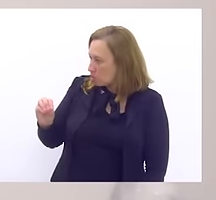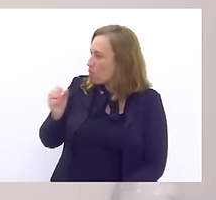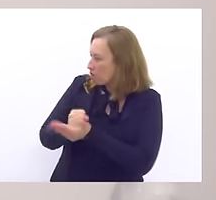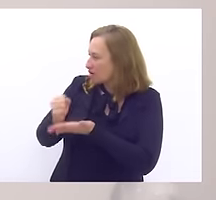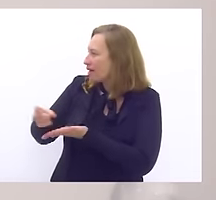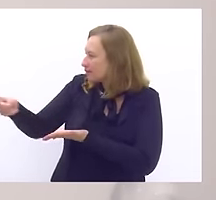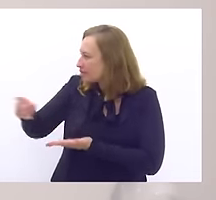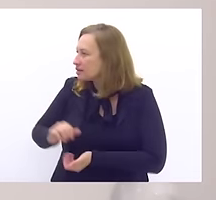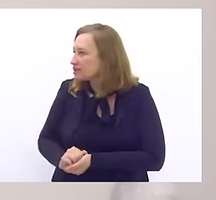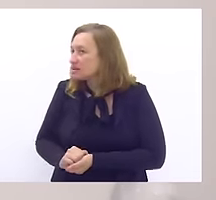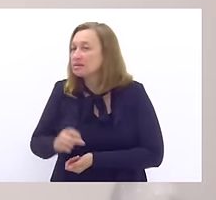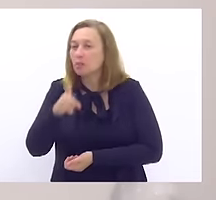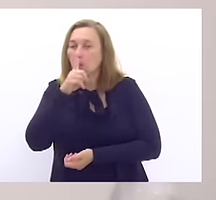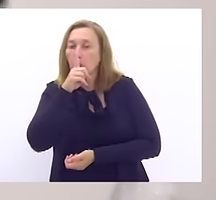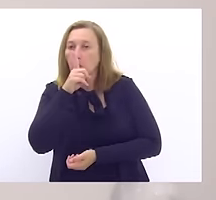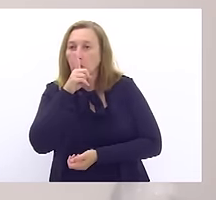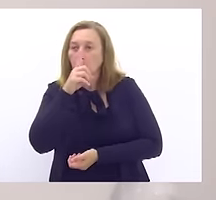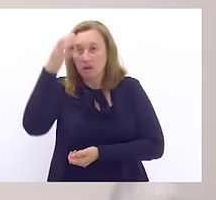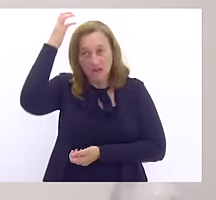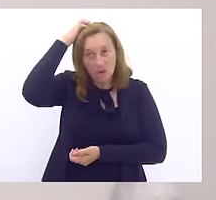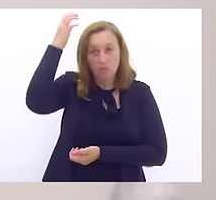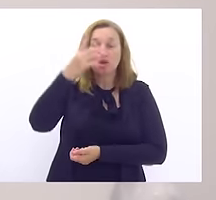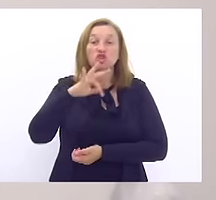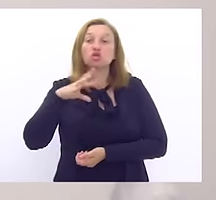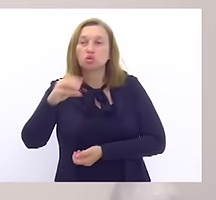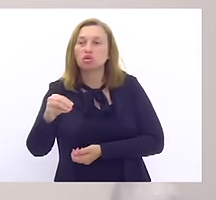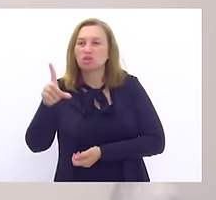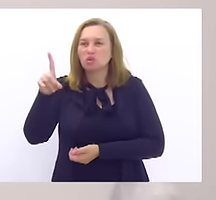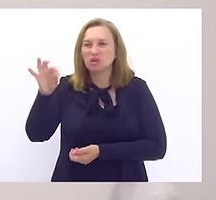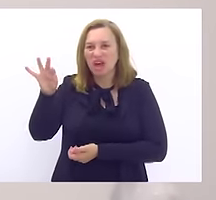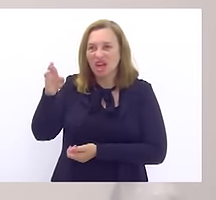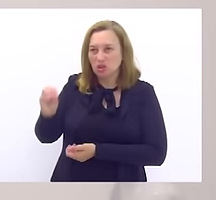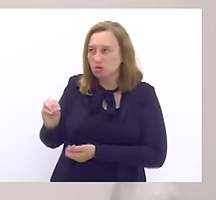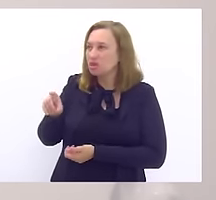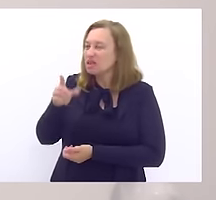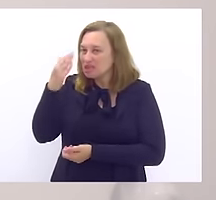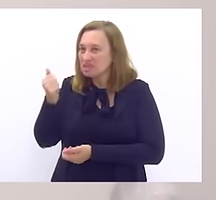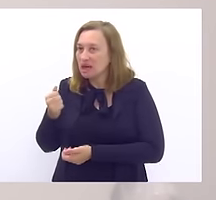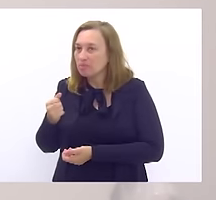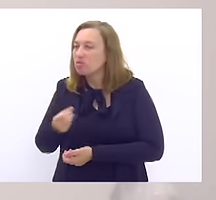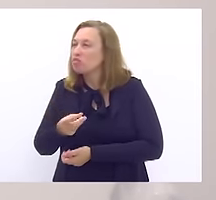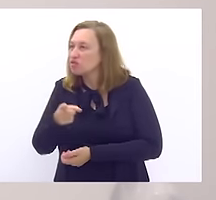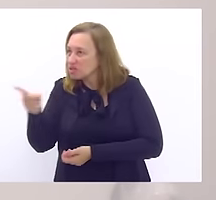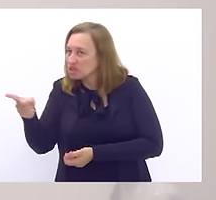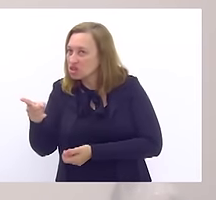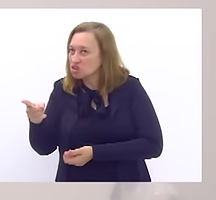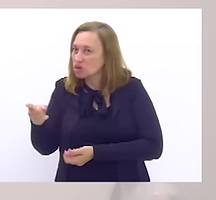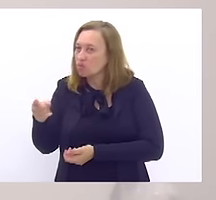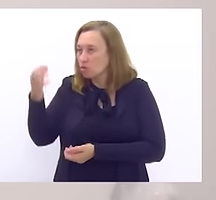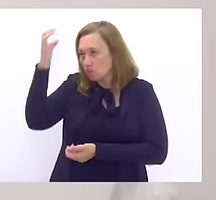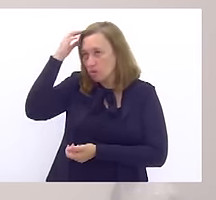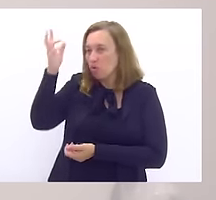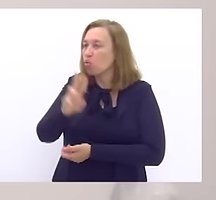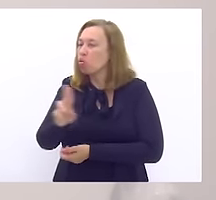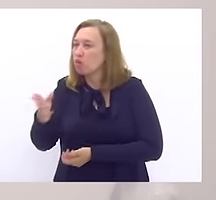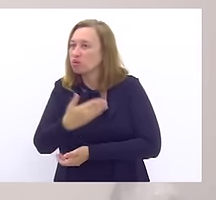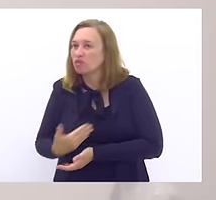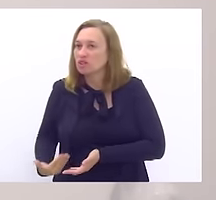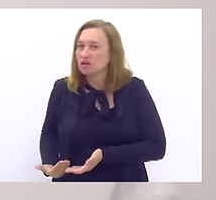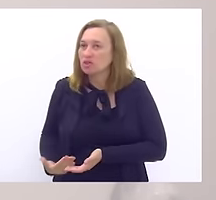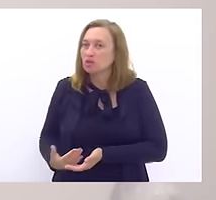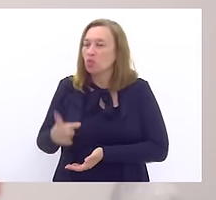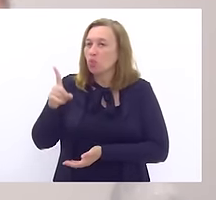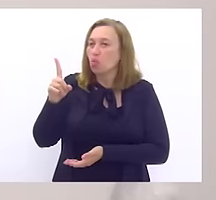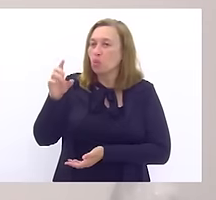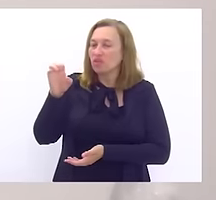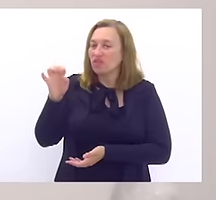E aí ó se Calam e bota a culpa toda no dedo Mas sabe quem vocês estão arruinando o nome do governador o teto hoje tá rolando